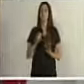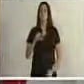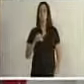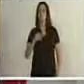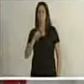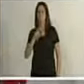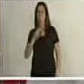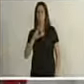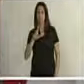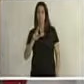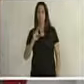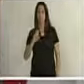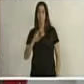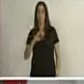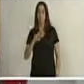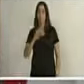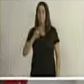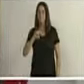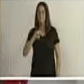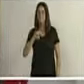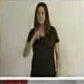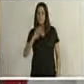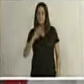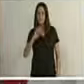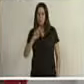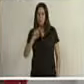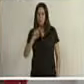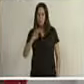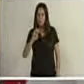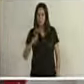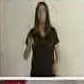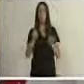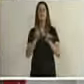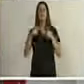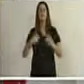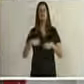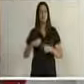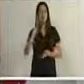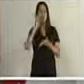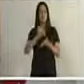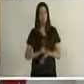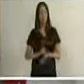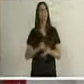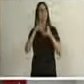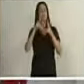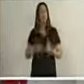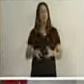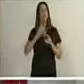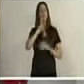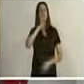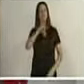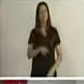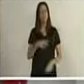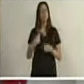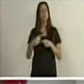opinião, também tem que responder, e aí, dentro da gravidade que o Congresso achar necessária, também tem que responder sobre